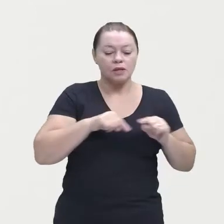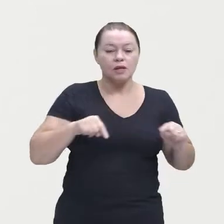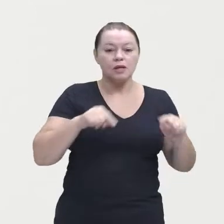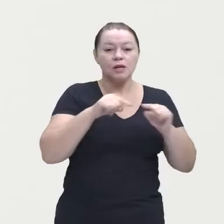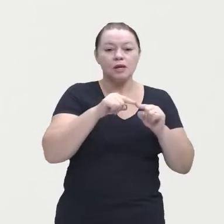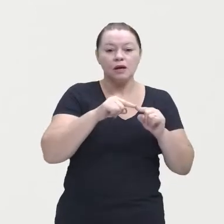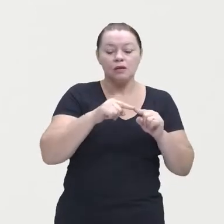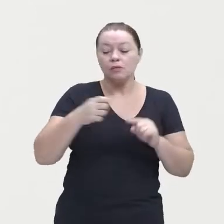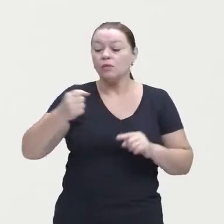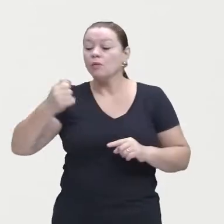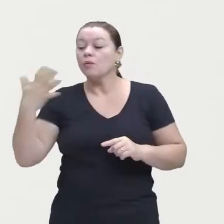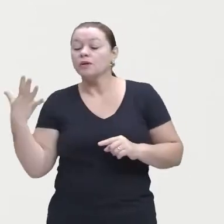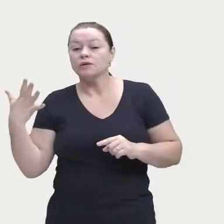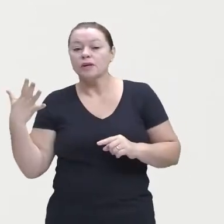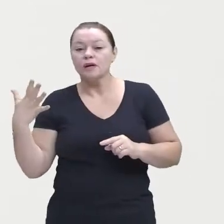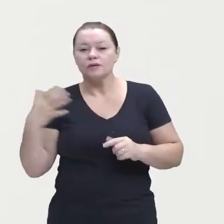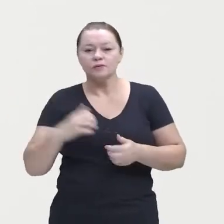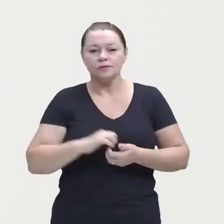quantidade.